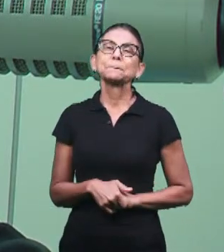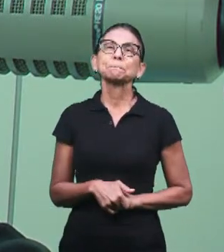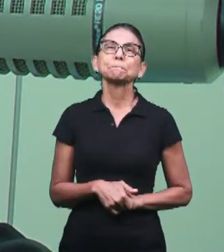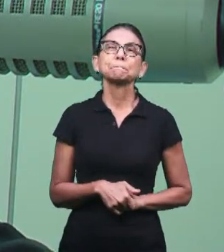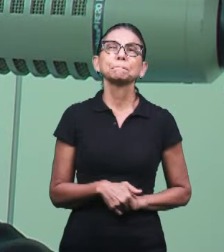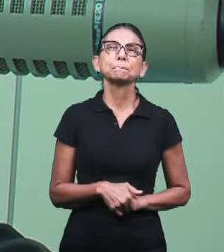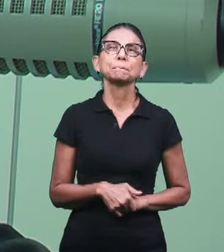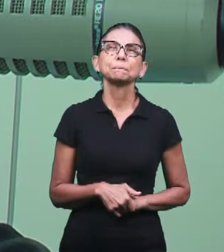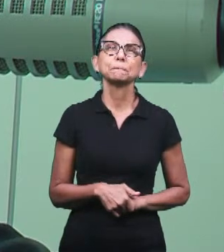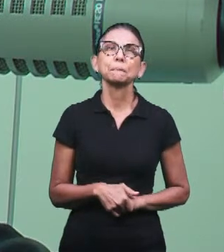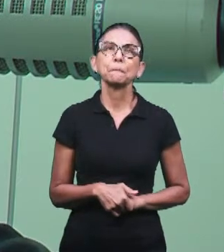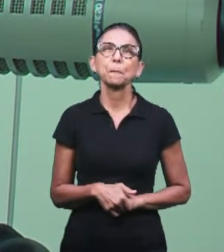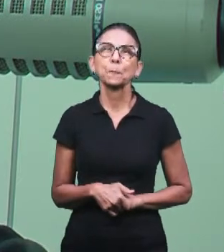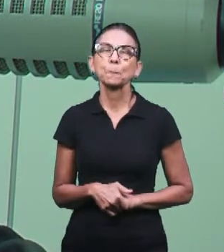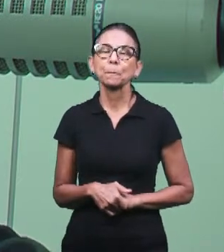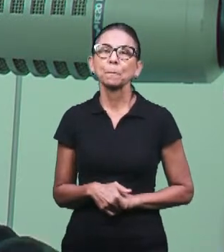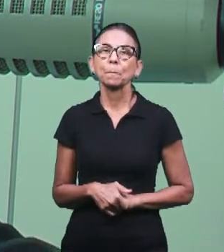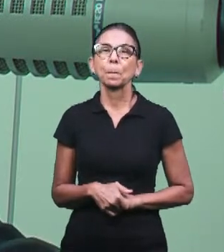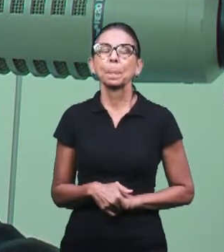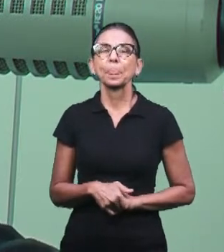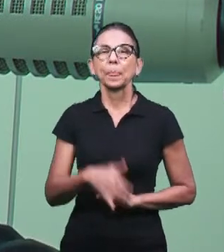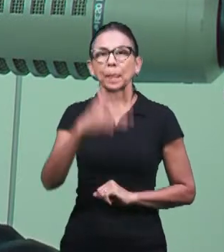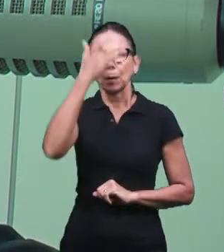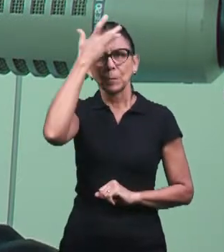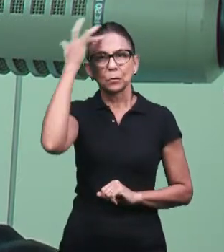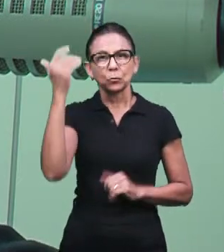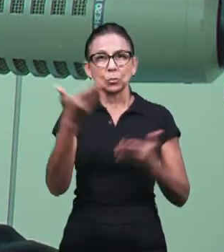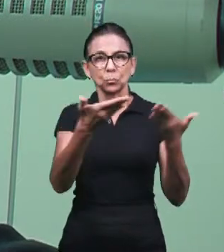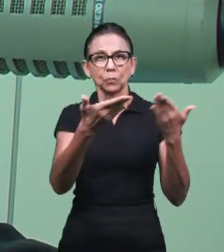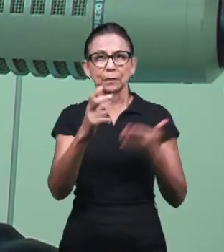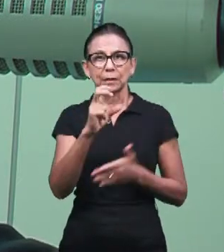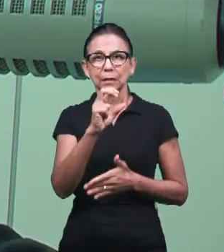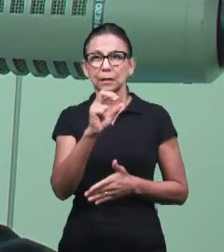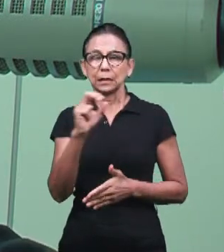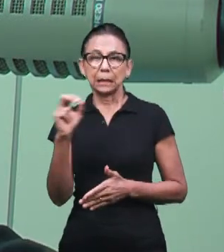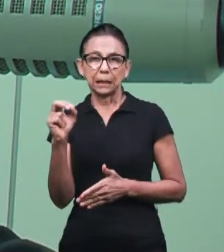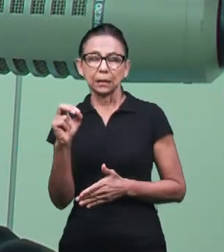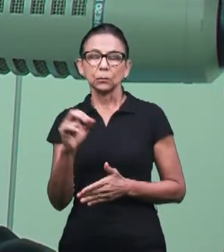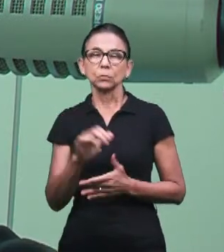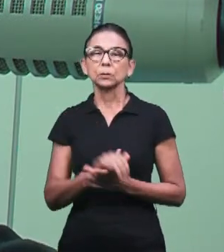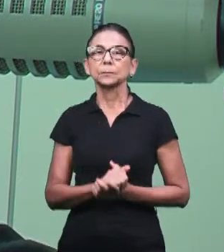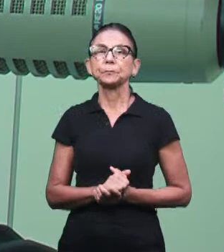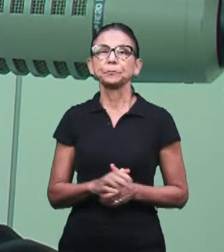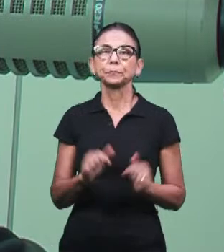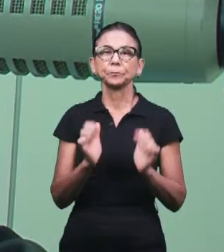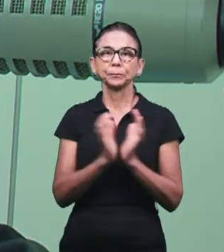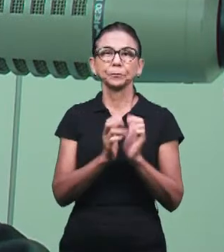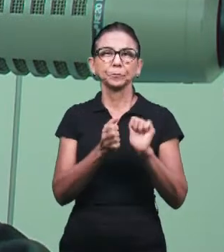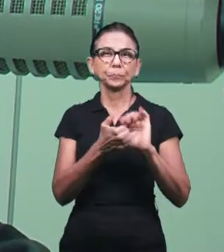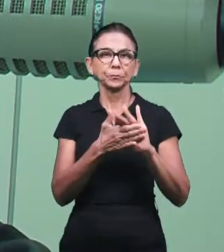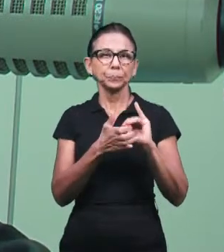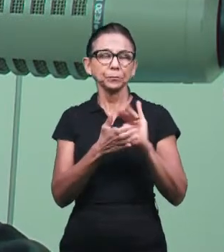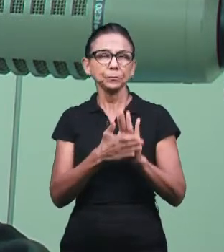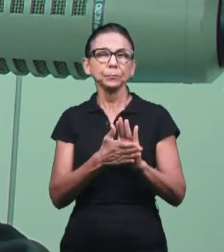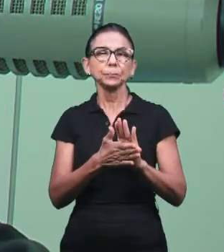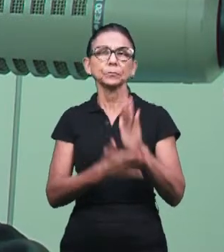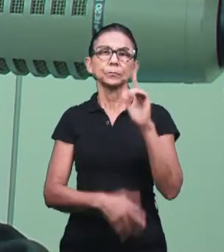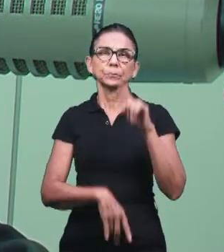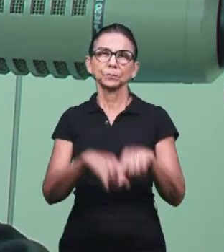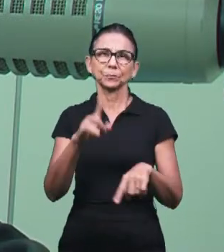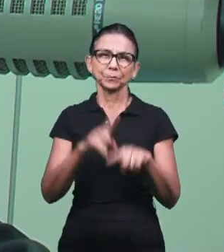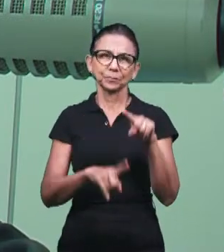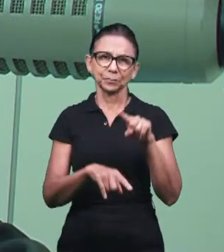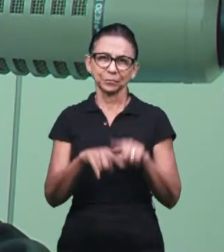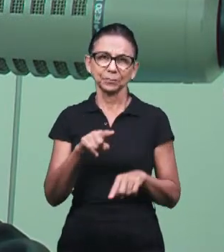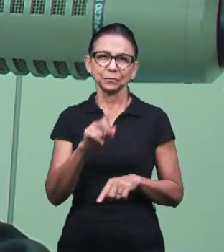500 cadeiras de convidados, 500 membros de grupos de louvores, instrumentistas